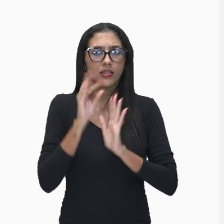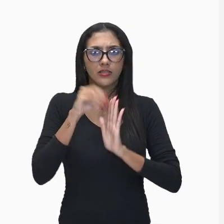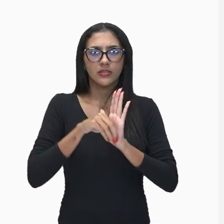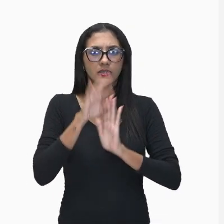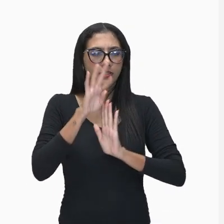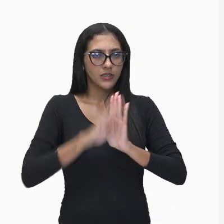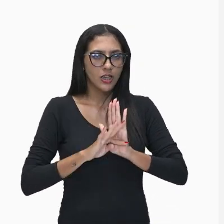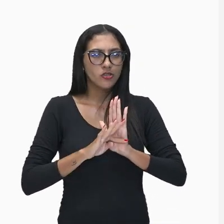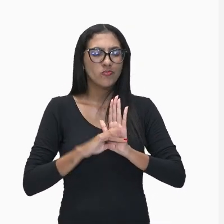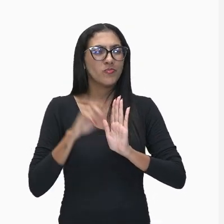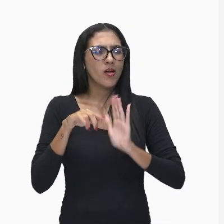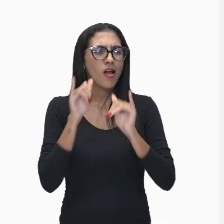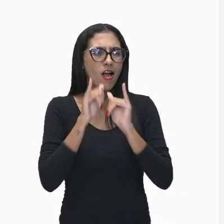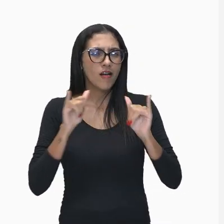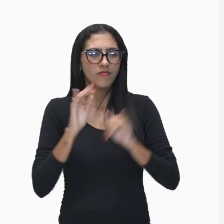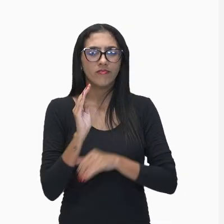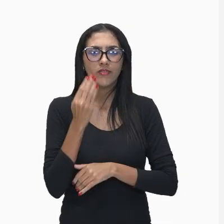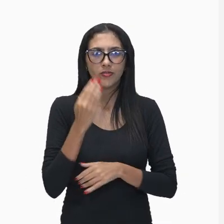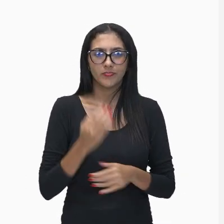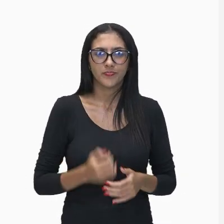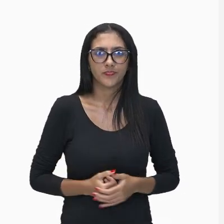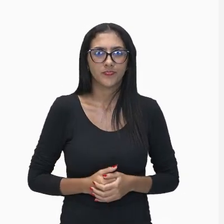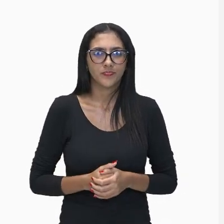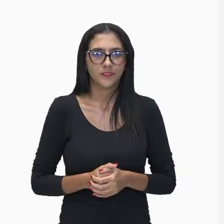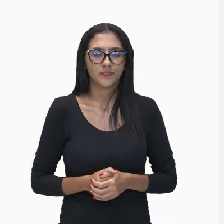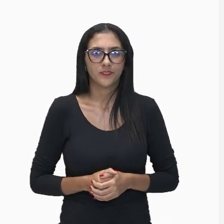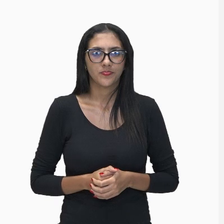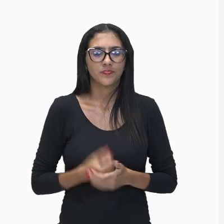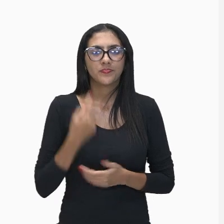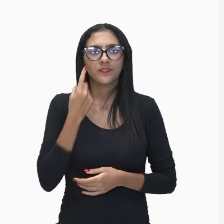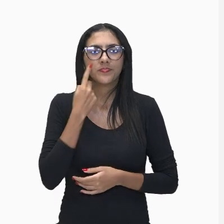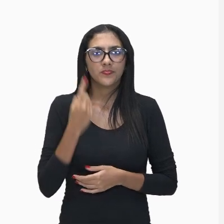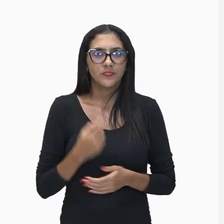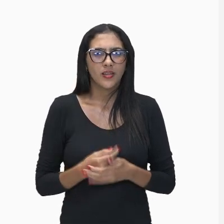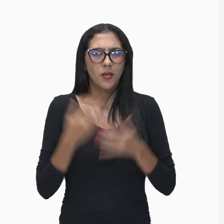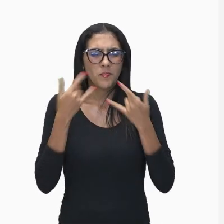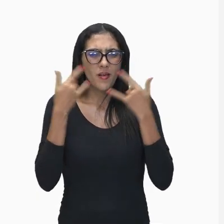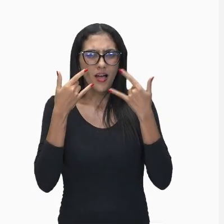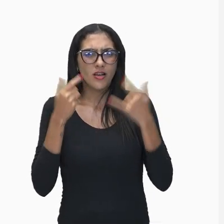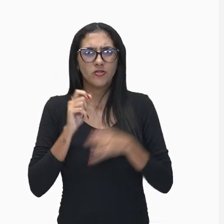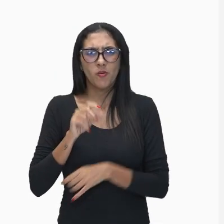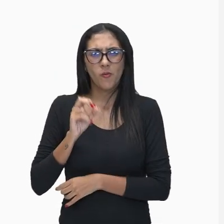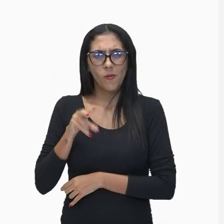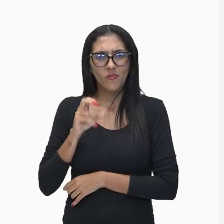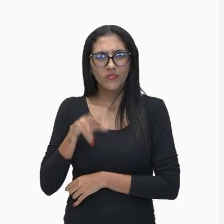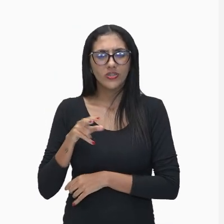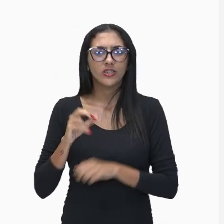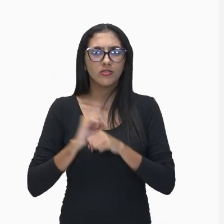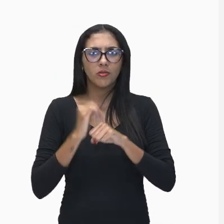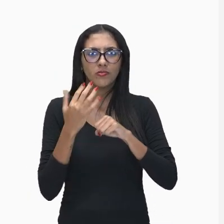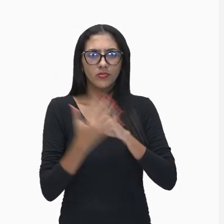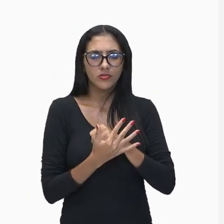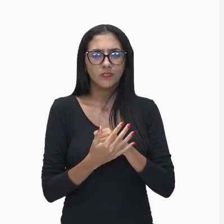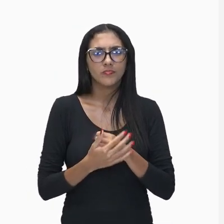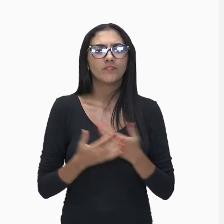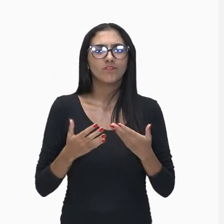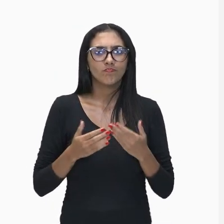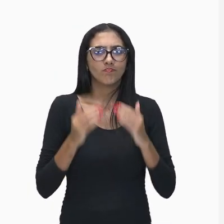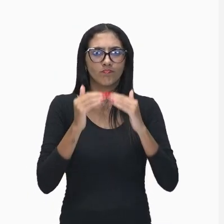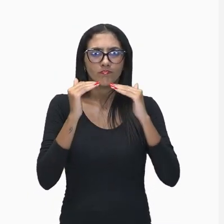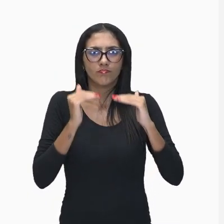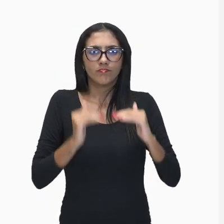uma notícia falsa. Máscaras contaminadas com Covid-19 são apreendidas, ok? Qual é o outro problema que nós temos